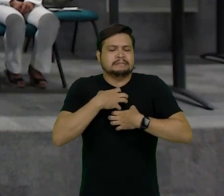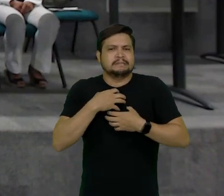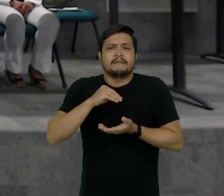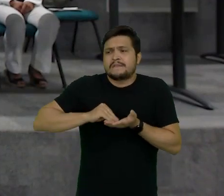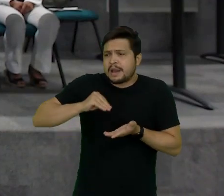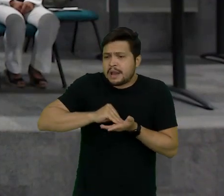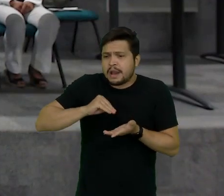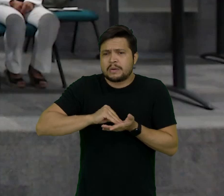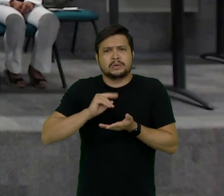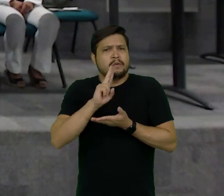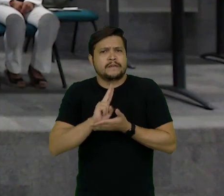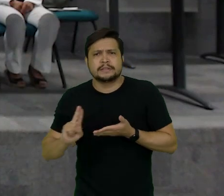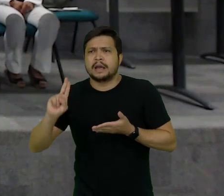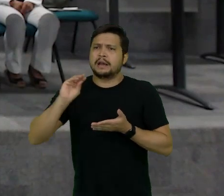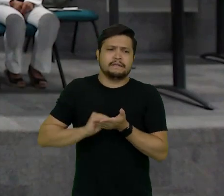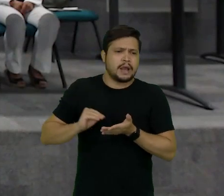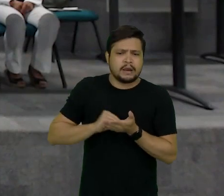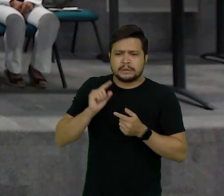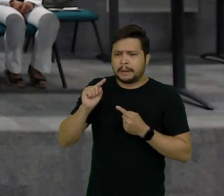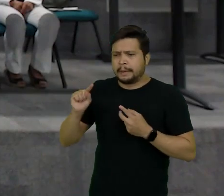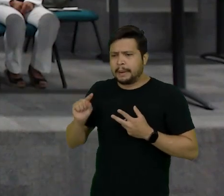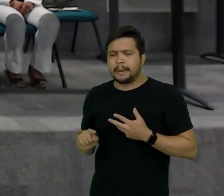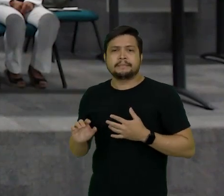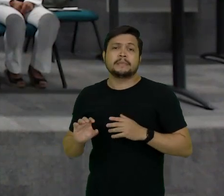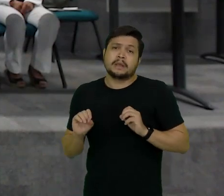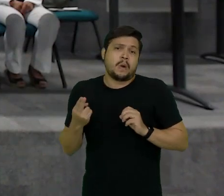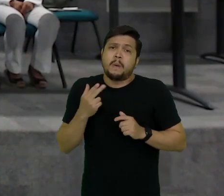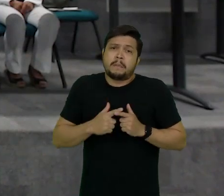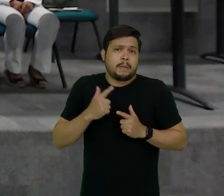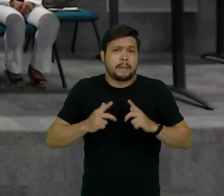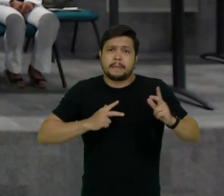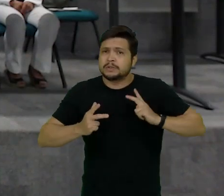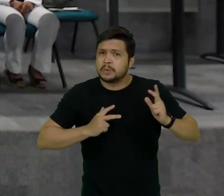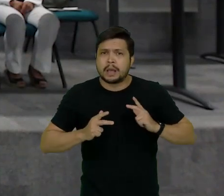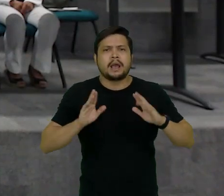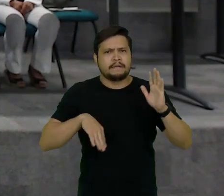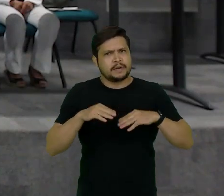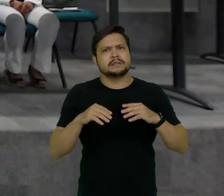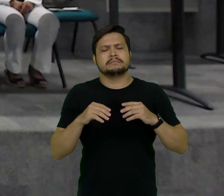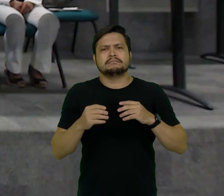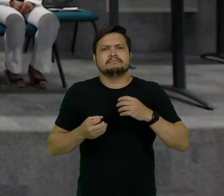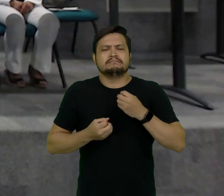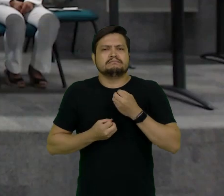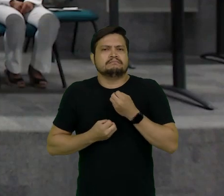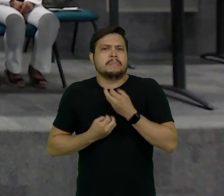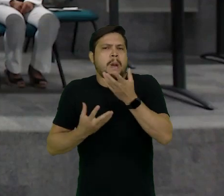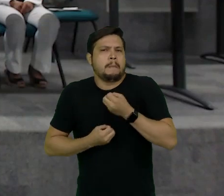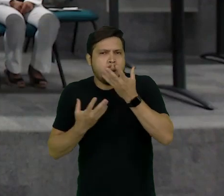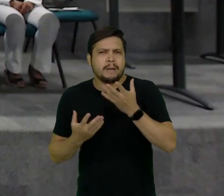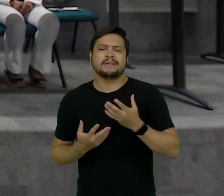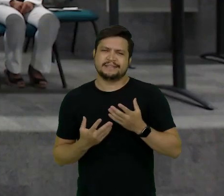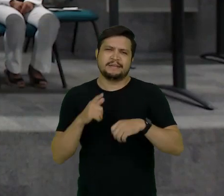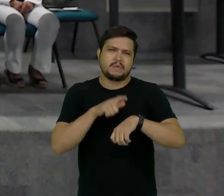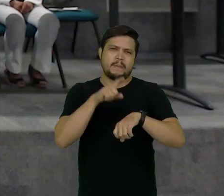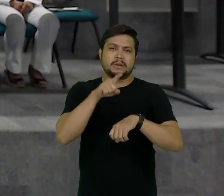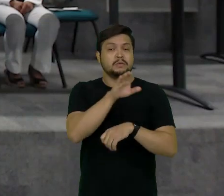da universidade, ou angústias pessoais, angústias familiares, angústias de relacionamento. Então, todas as vezes que